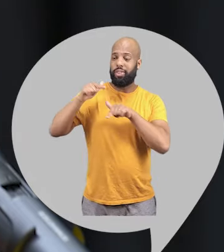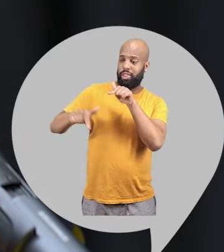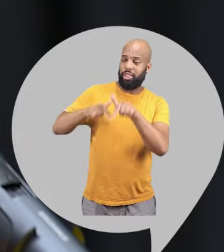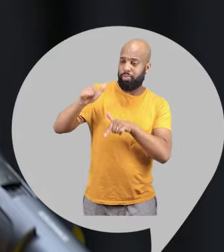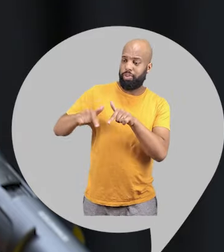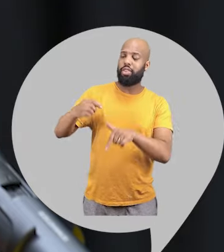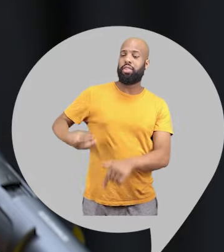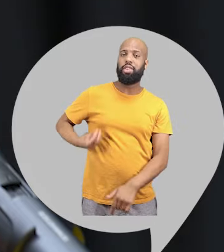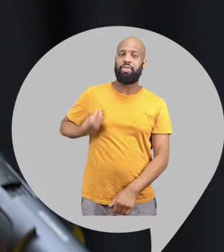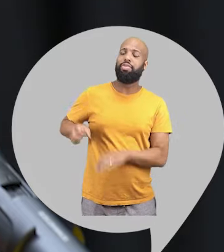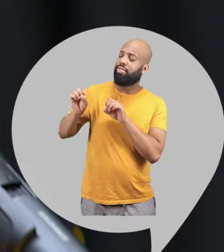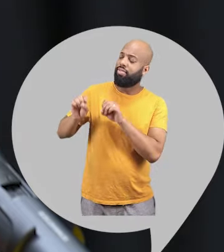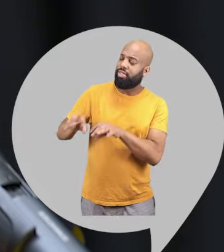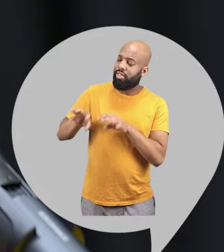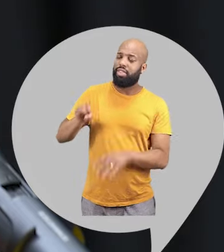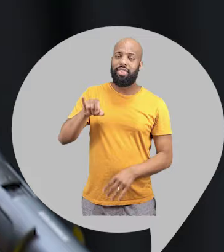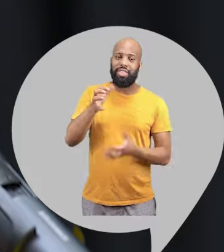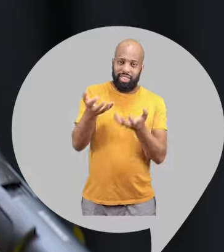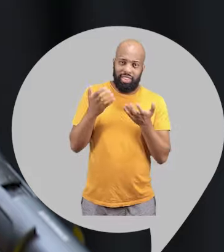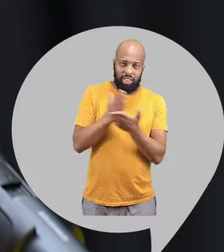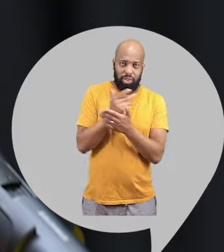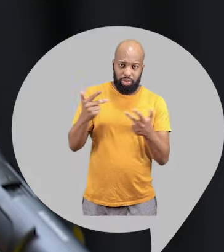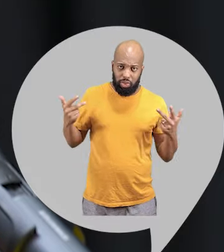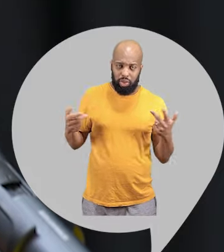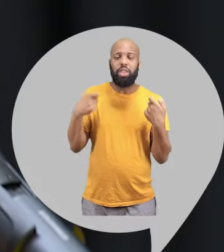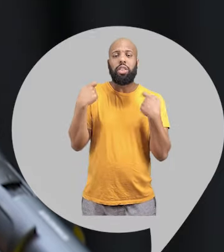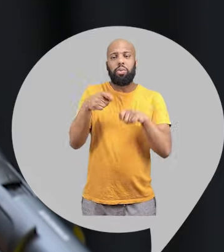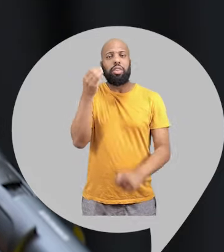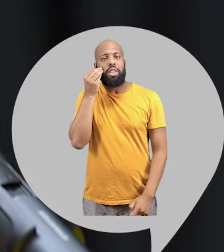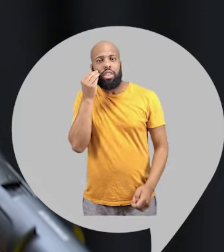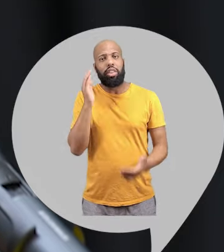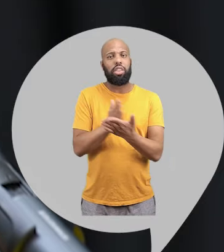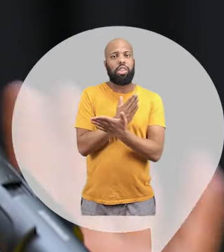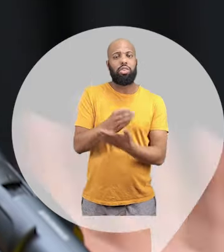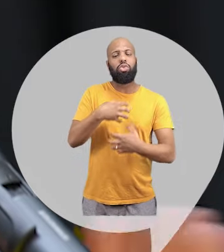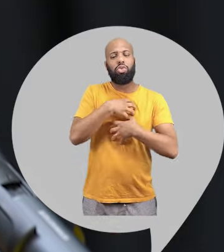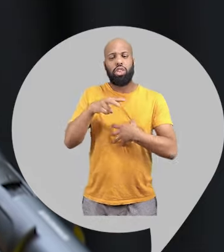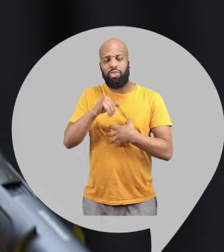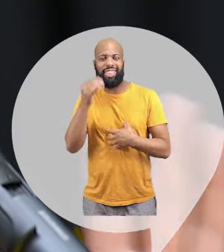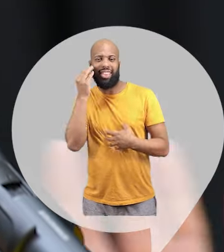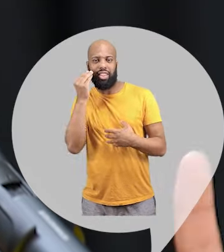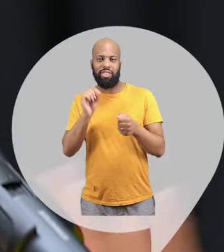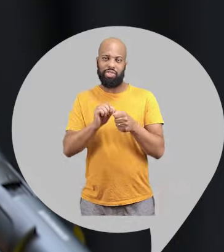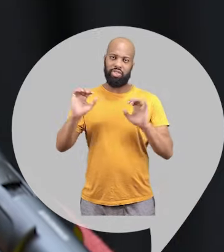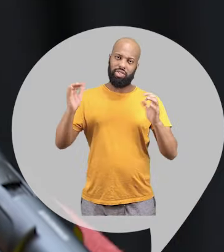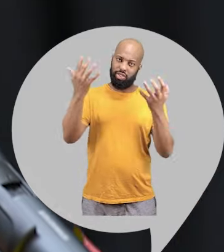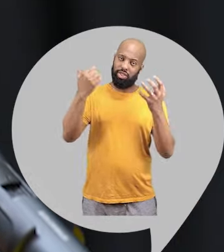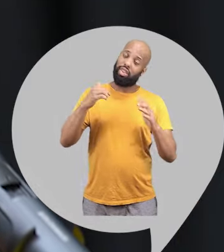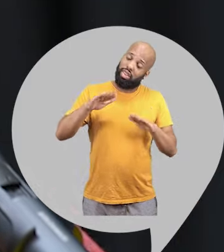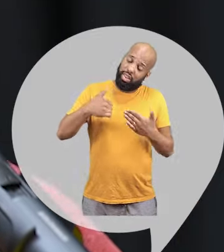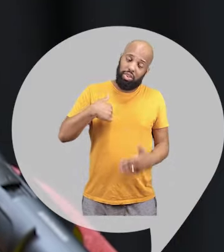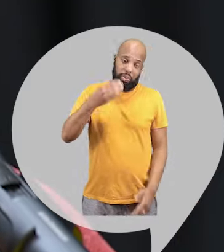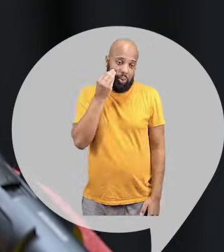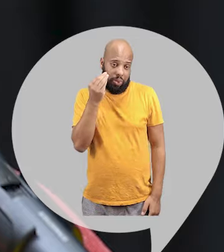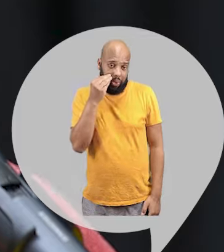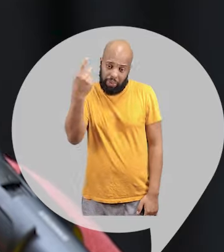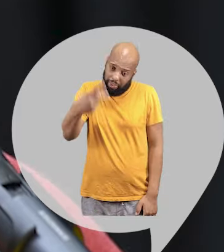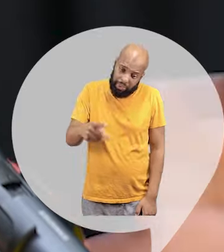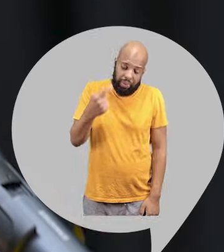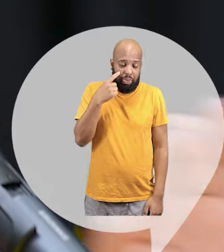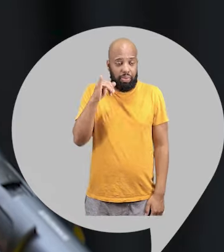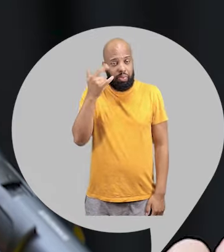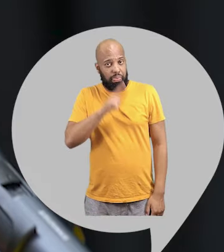o trabalho e a vida ensina que se você quer algo independente do que seja você precisa correr atrás de alguma maneira tentar fazer acontecer né E é